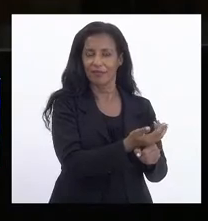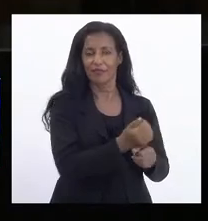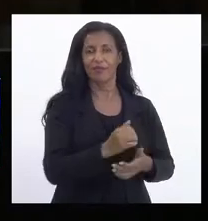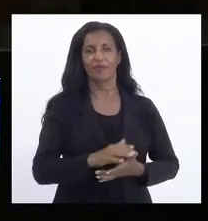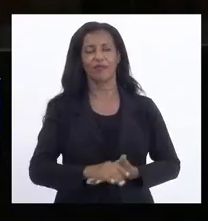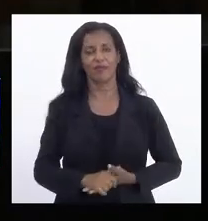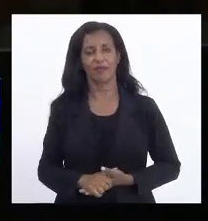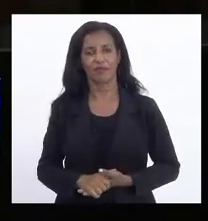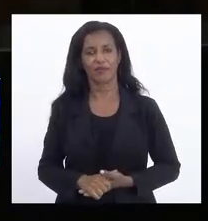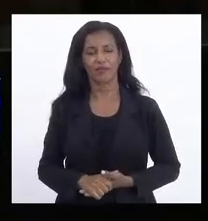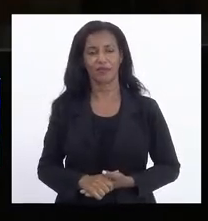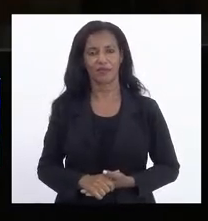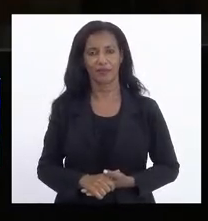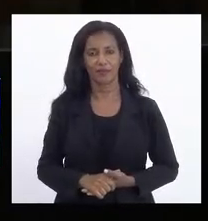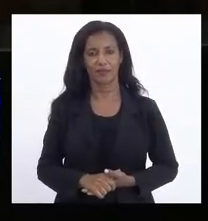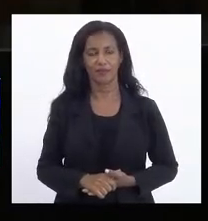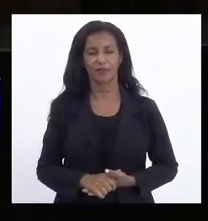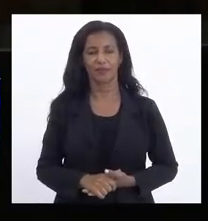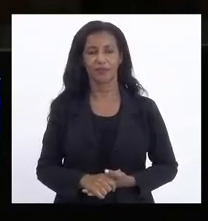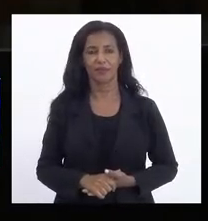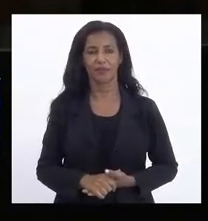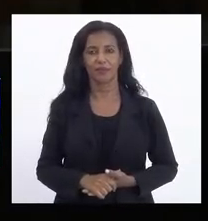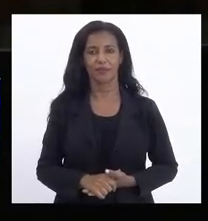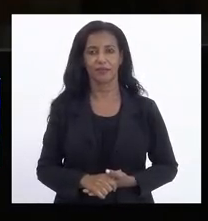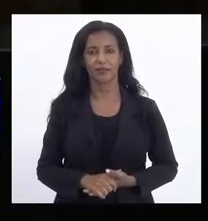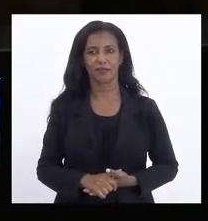Universidade Estadual do Rio de Janeiro, UESJ,